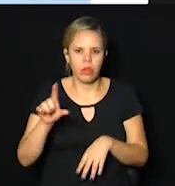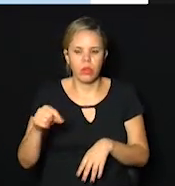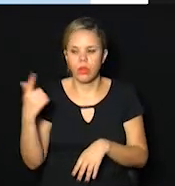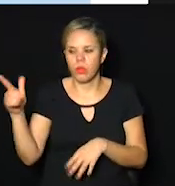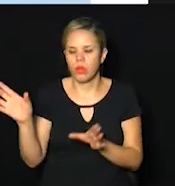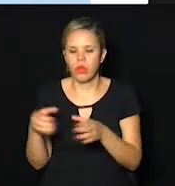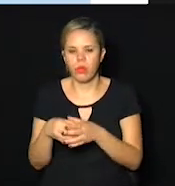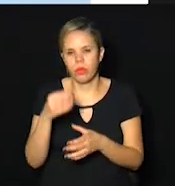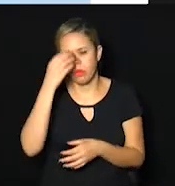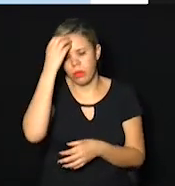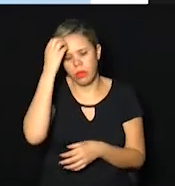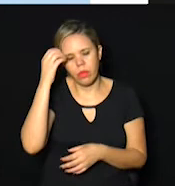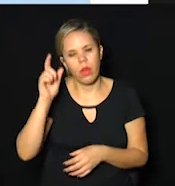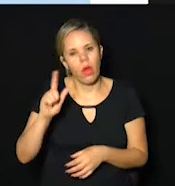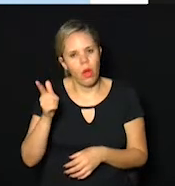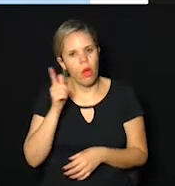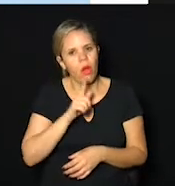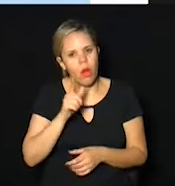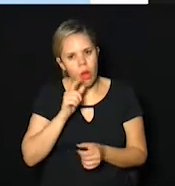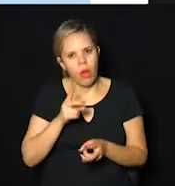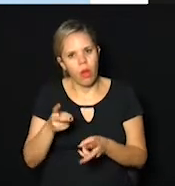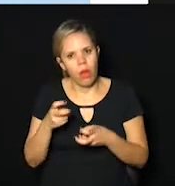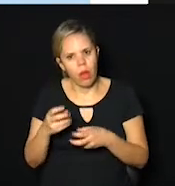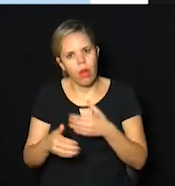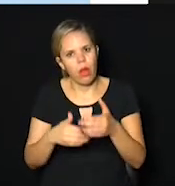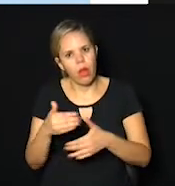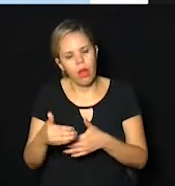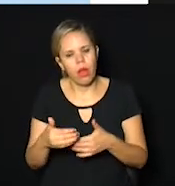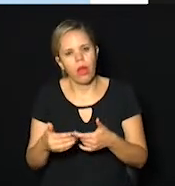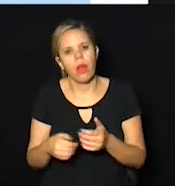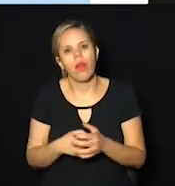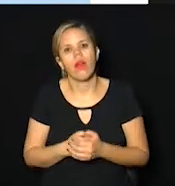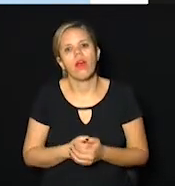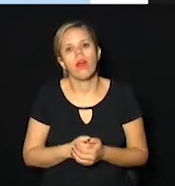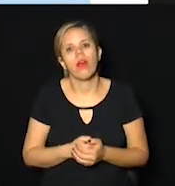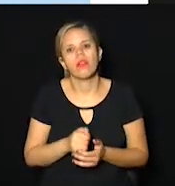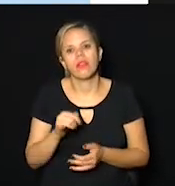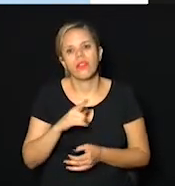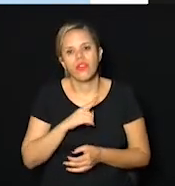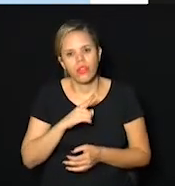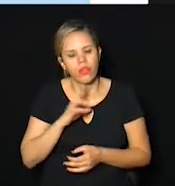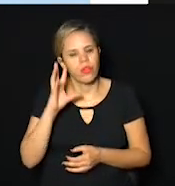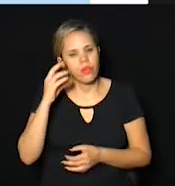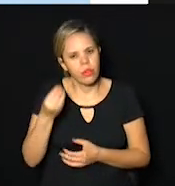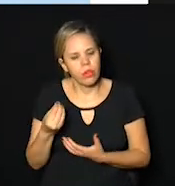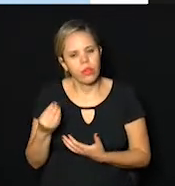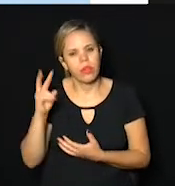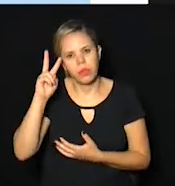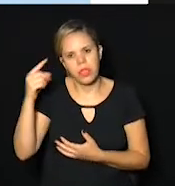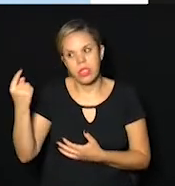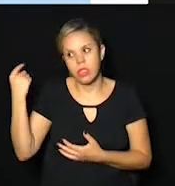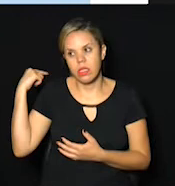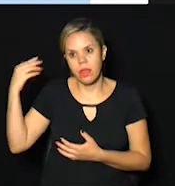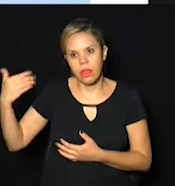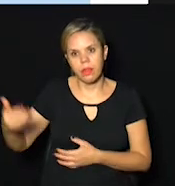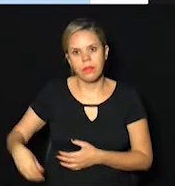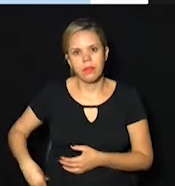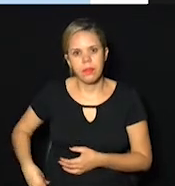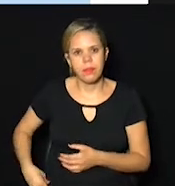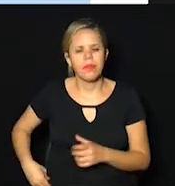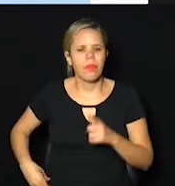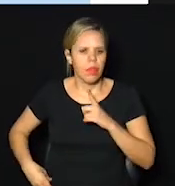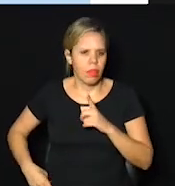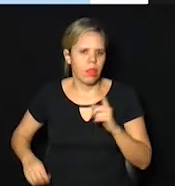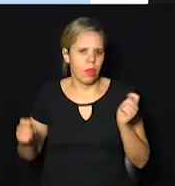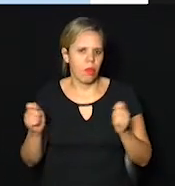grupo. É claro que eu só consigo prever uma construção de cenário se eu tiver a compreensão histórica, né? A possibilidade de saber